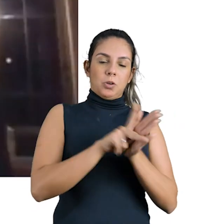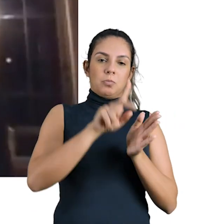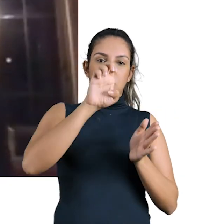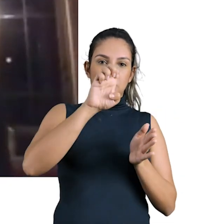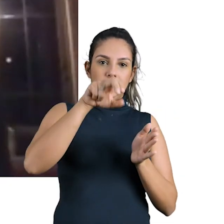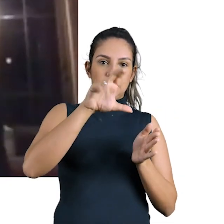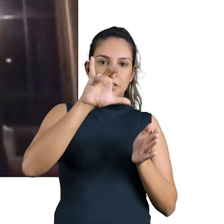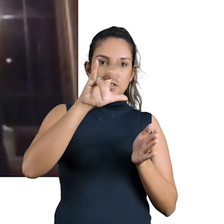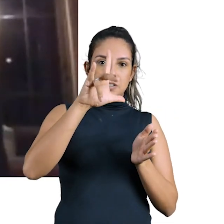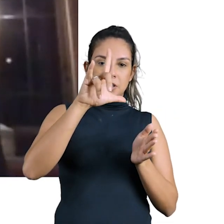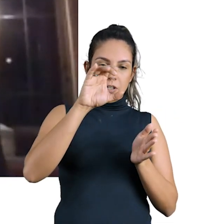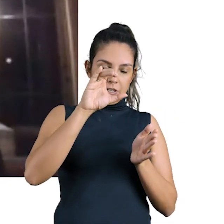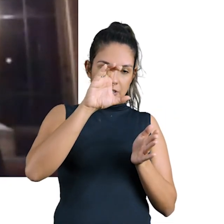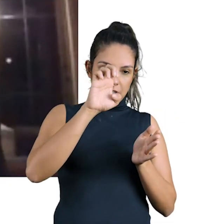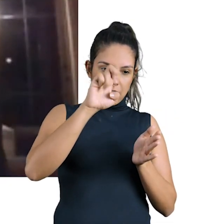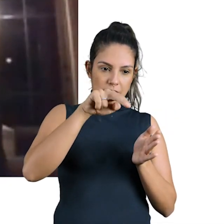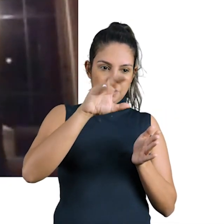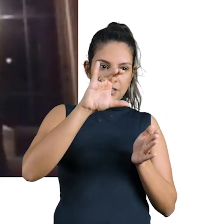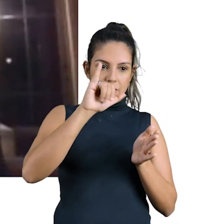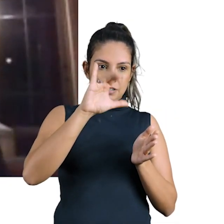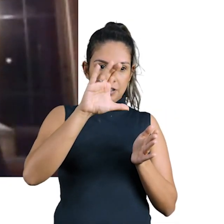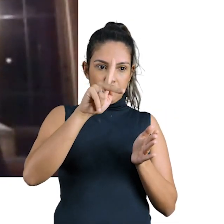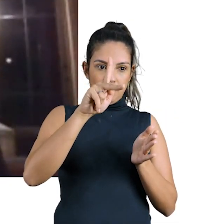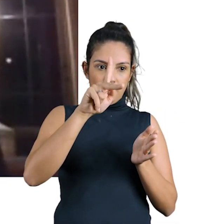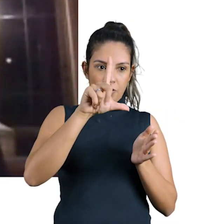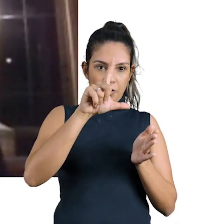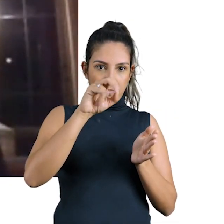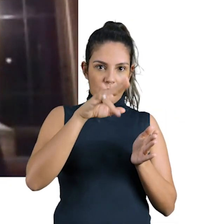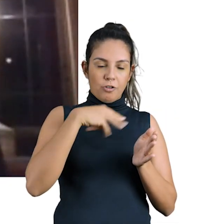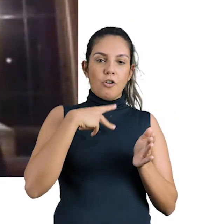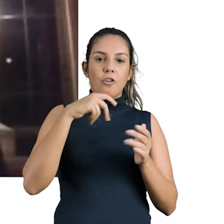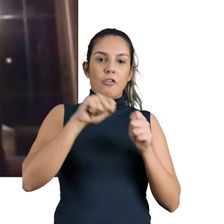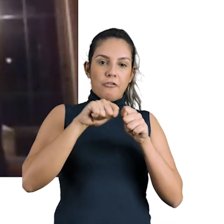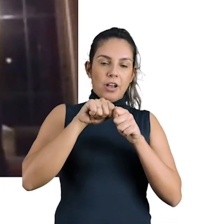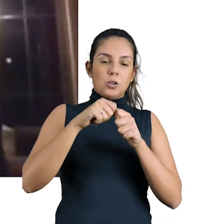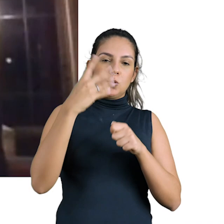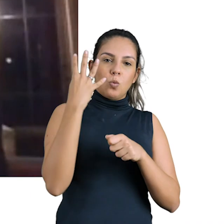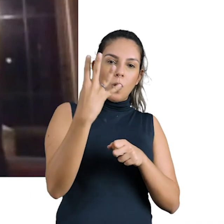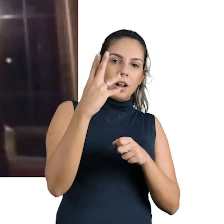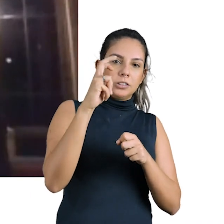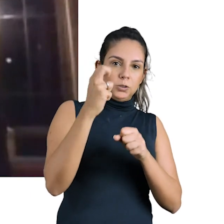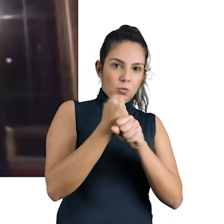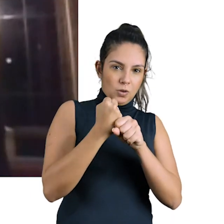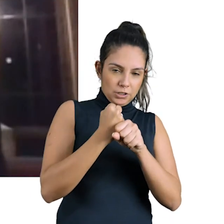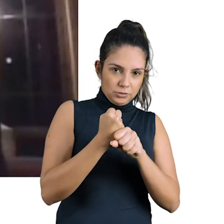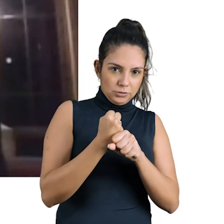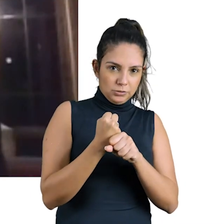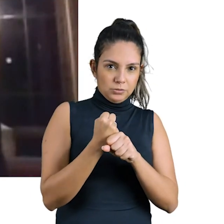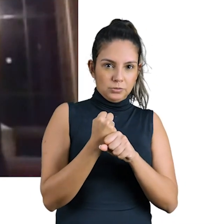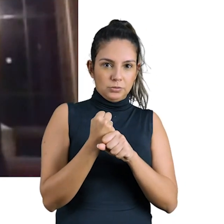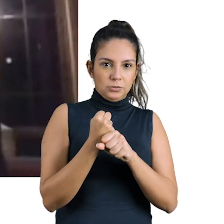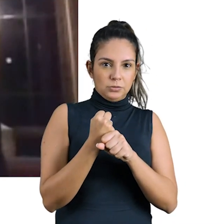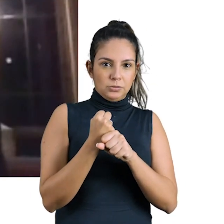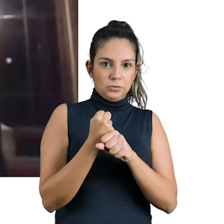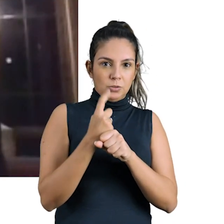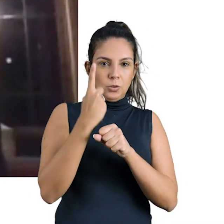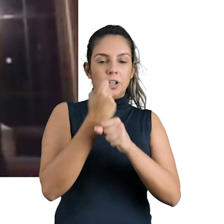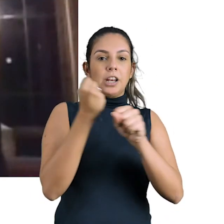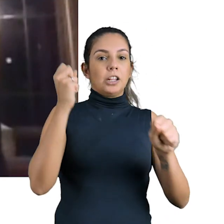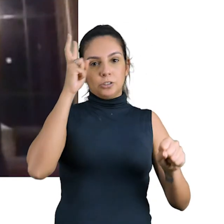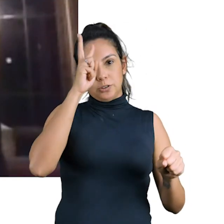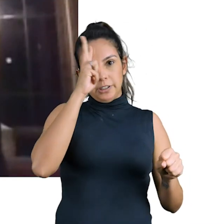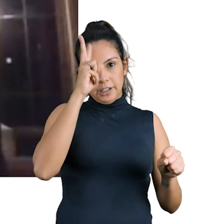venho fazendo já há mais de 4, 5 anos com o Flávio Gomes, um grande historiador